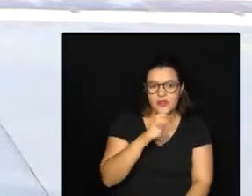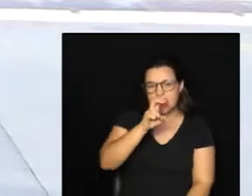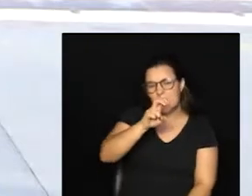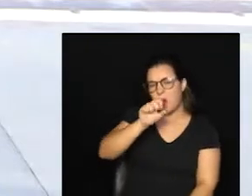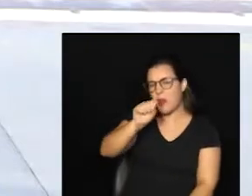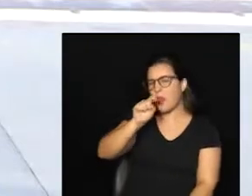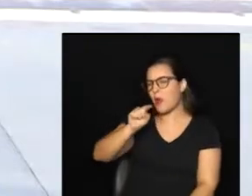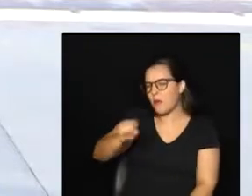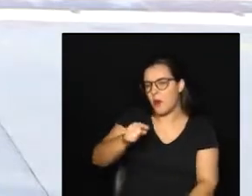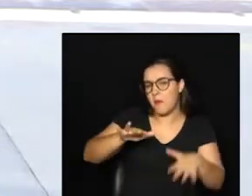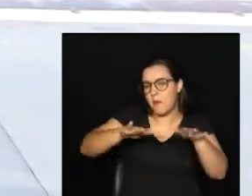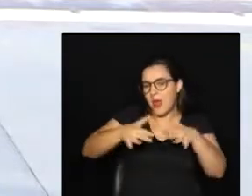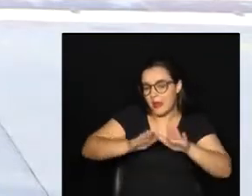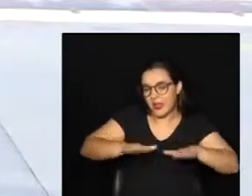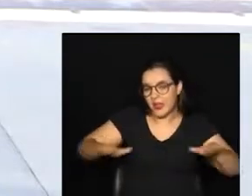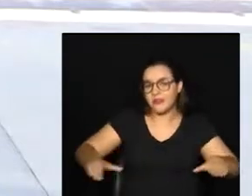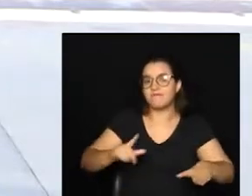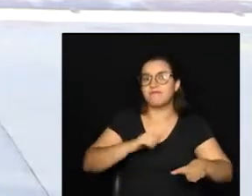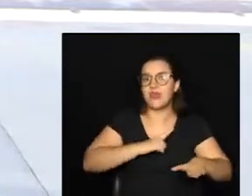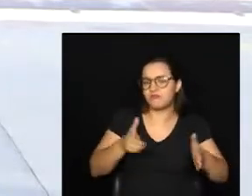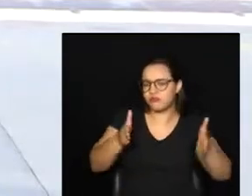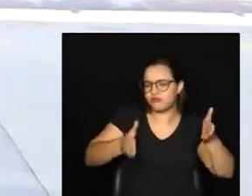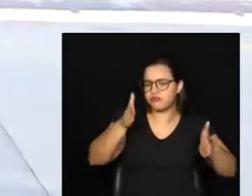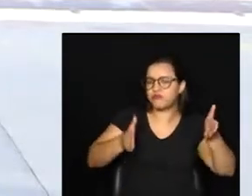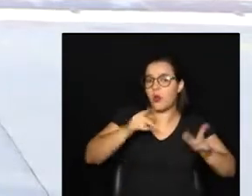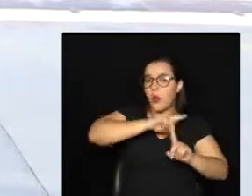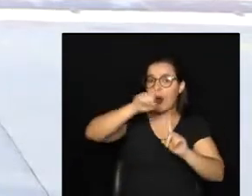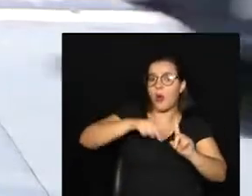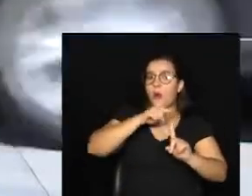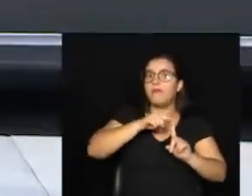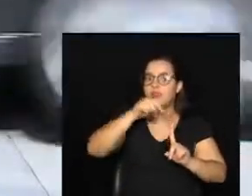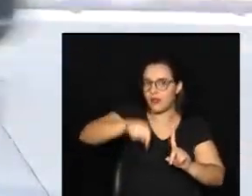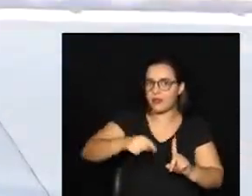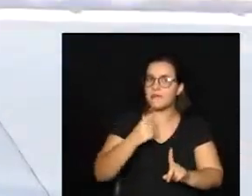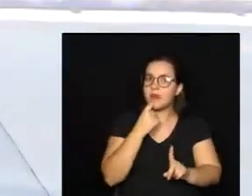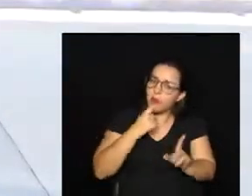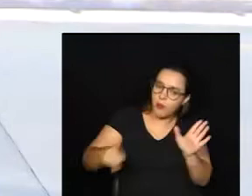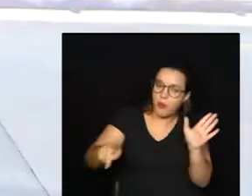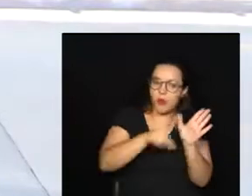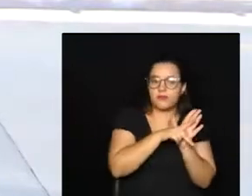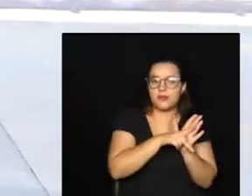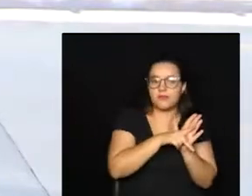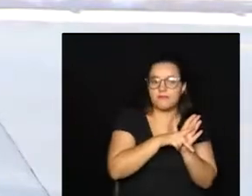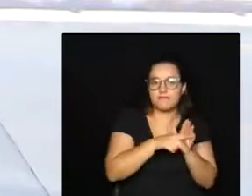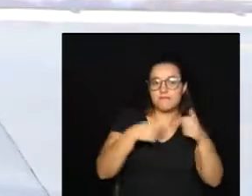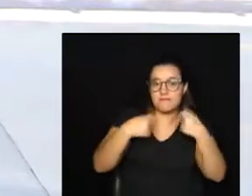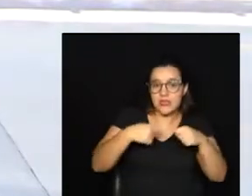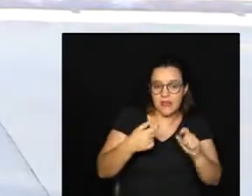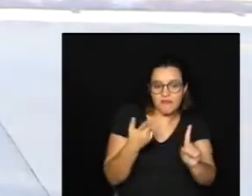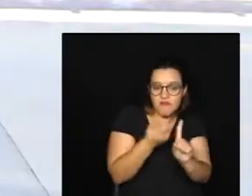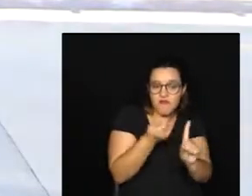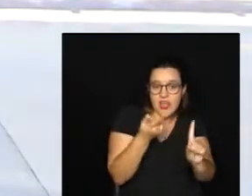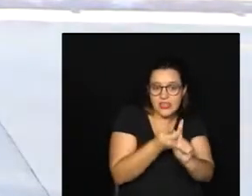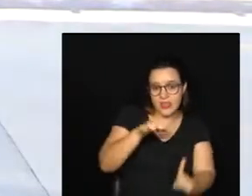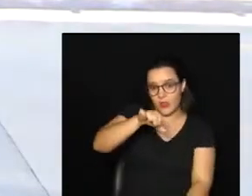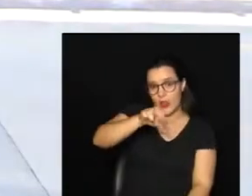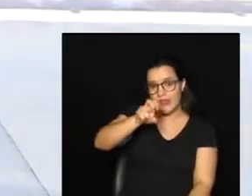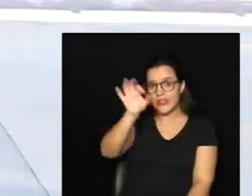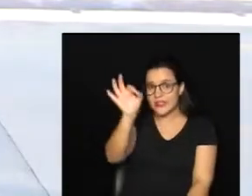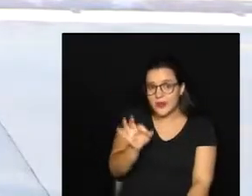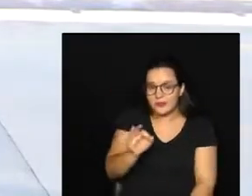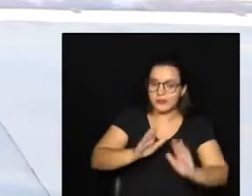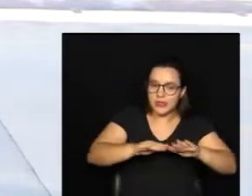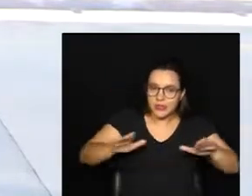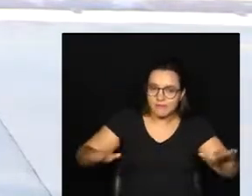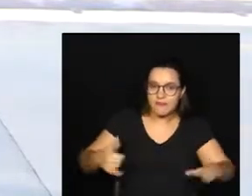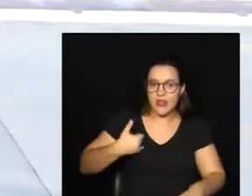58.800 crianças, mais ou menos. E a meta aí da Secretaria é atingir cerca de 95% desse público de